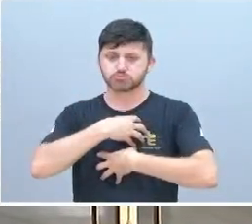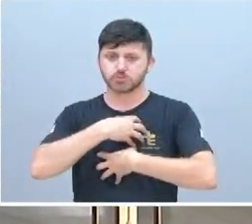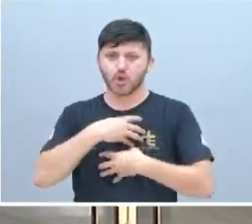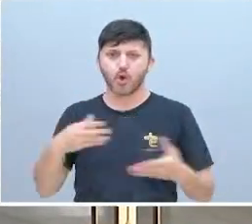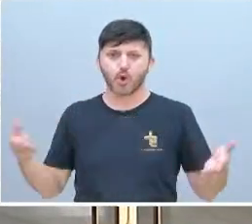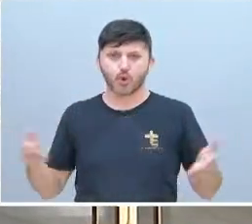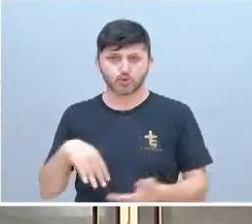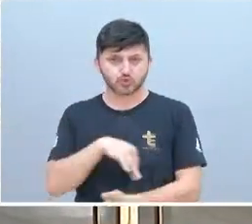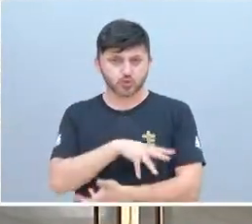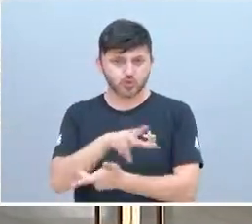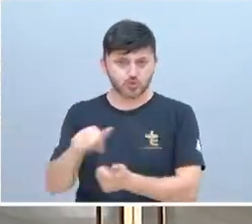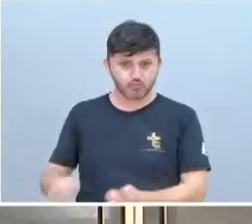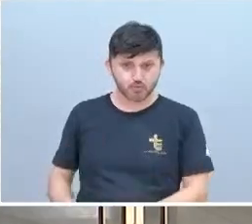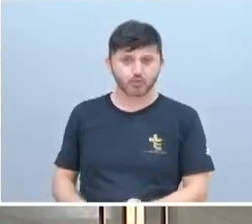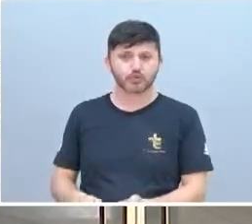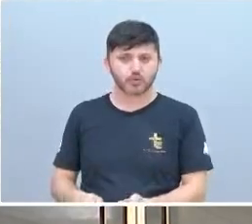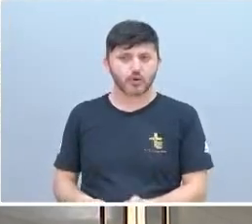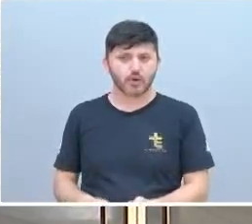econômico difere?